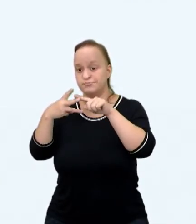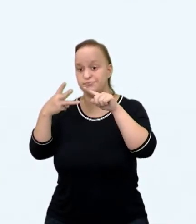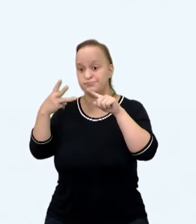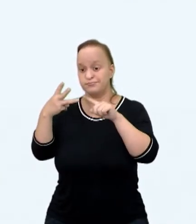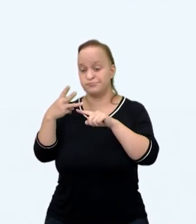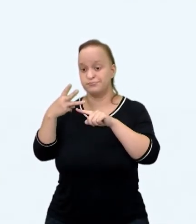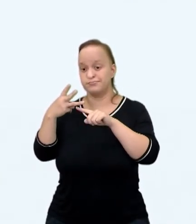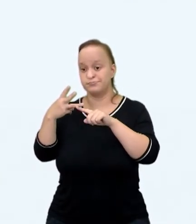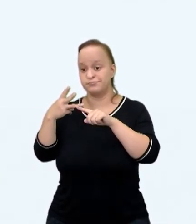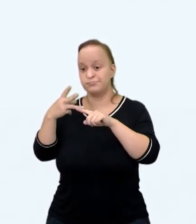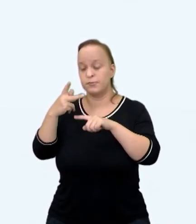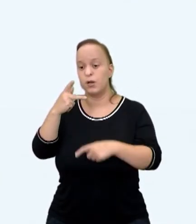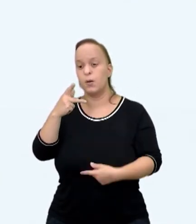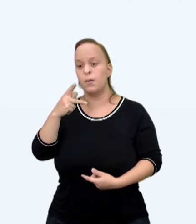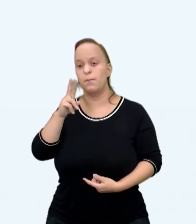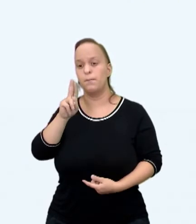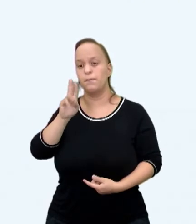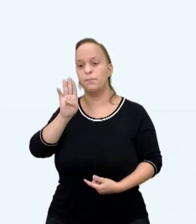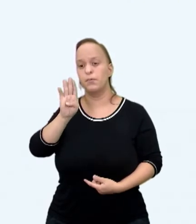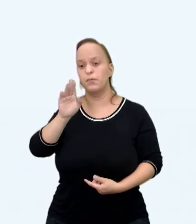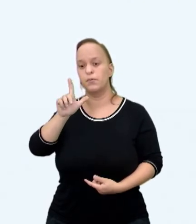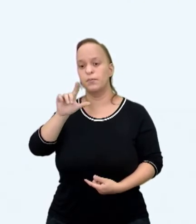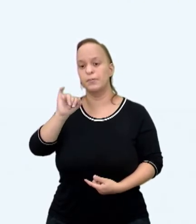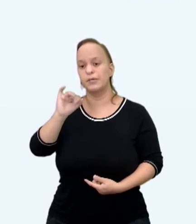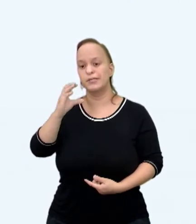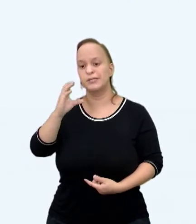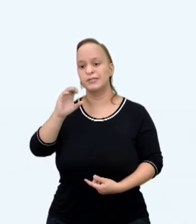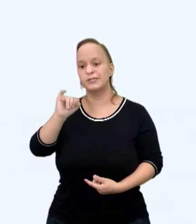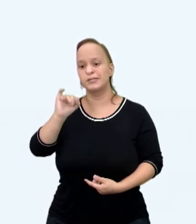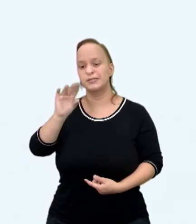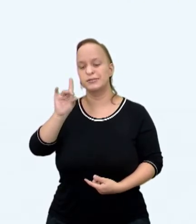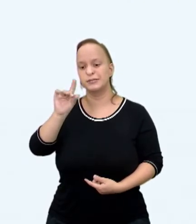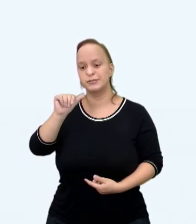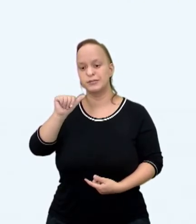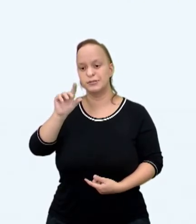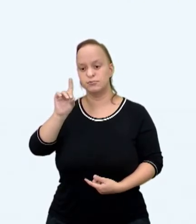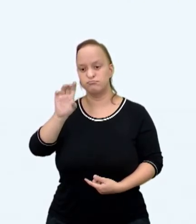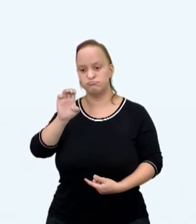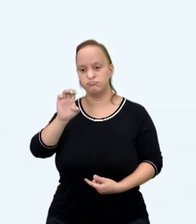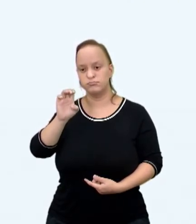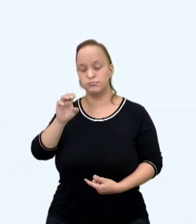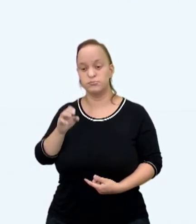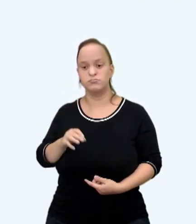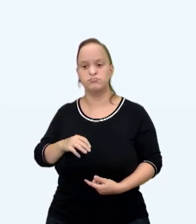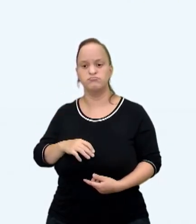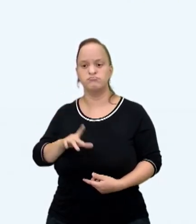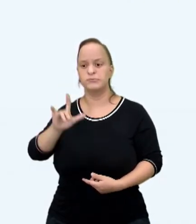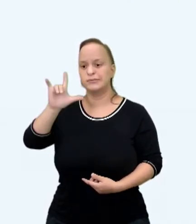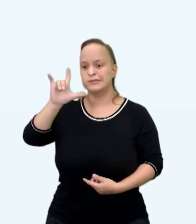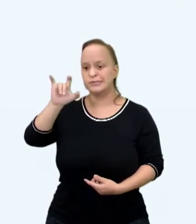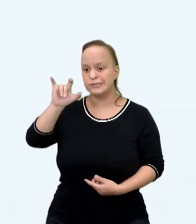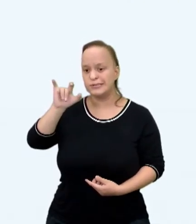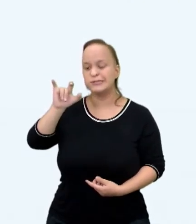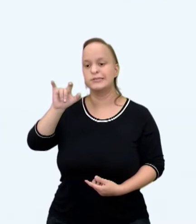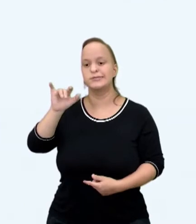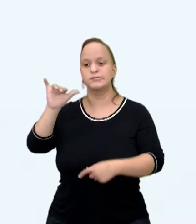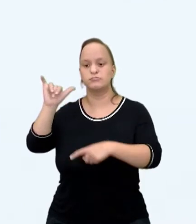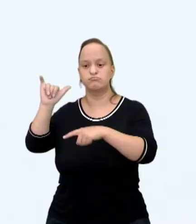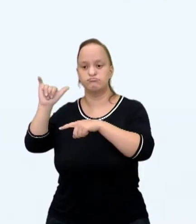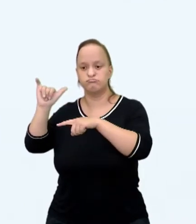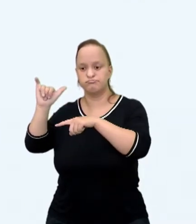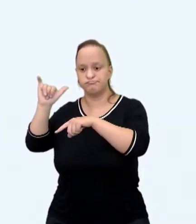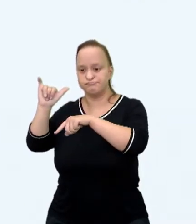ele tá no último P, que é a promoção. E onde entra nas novas mídias? Instagram, Facebook, YouTube, Google